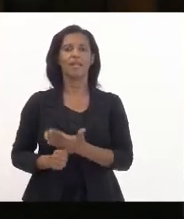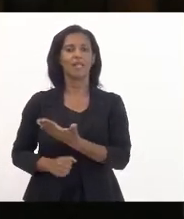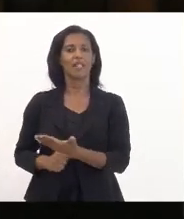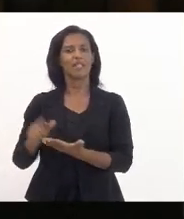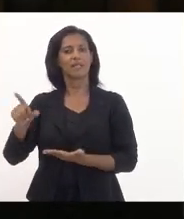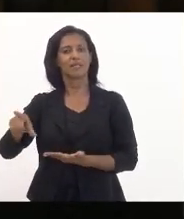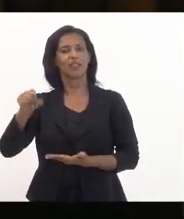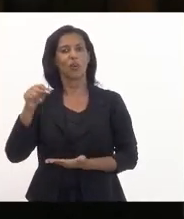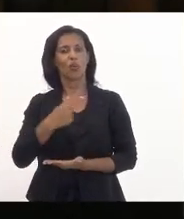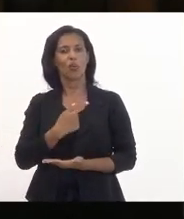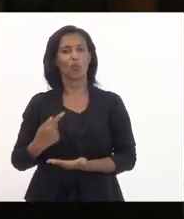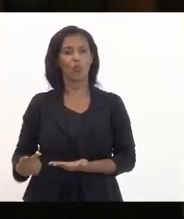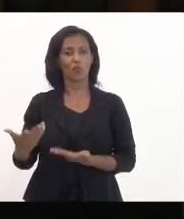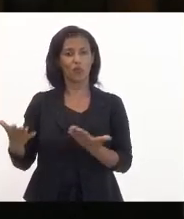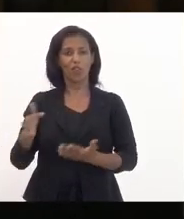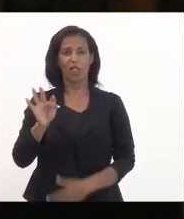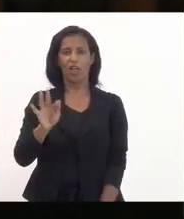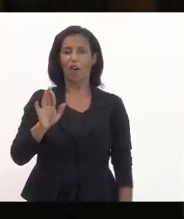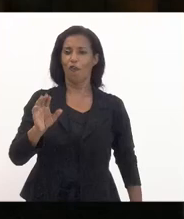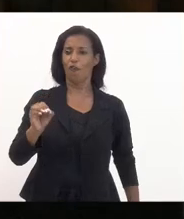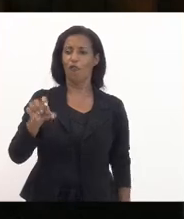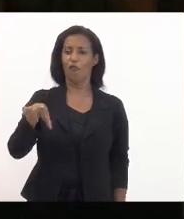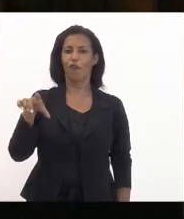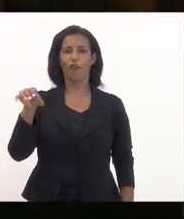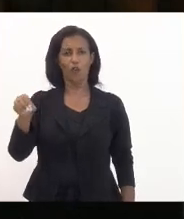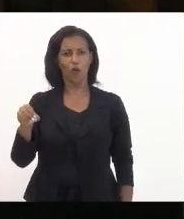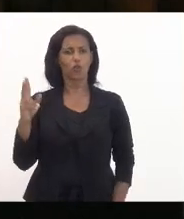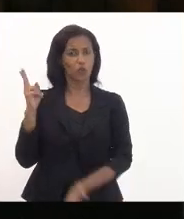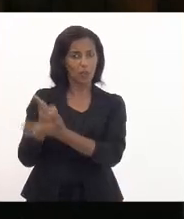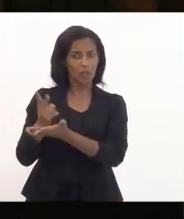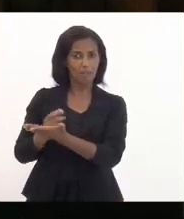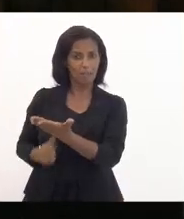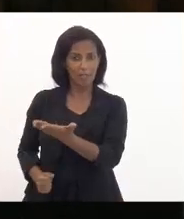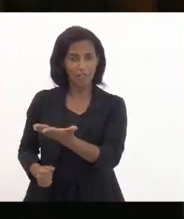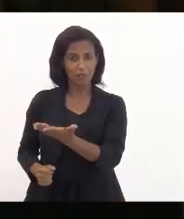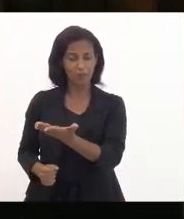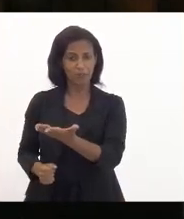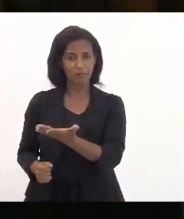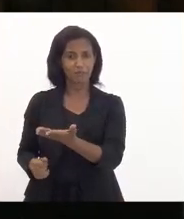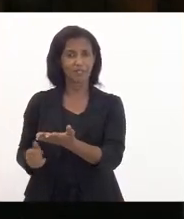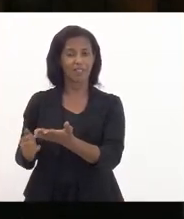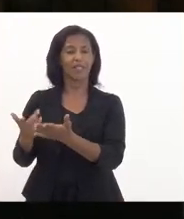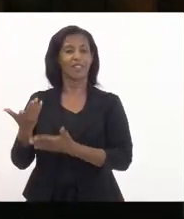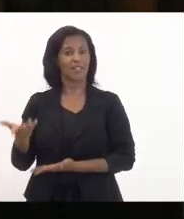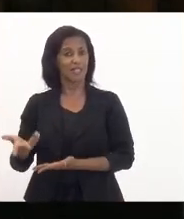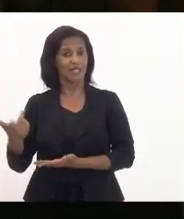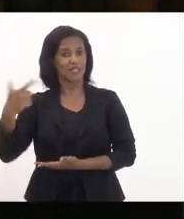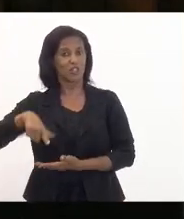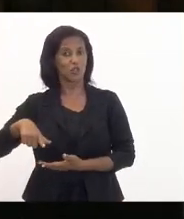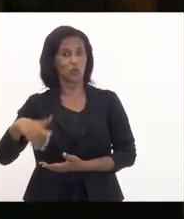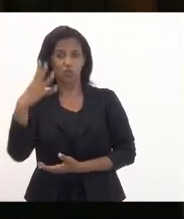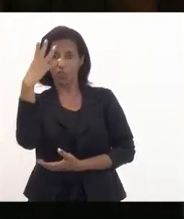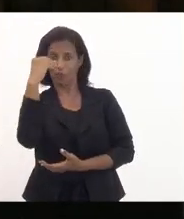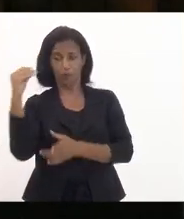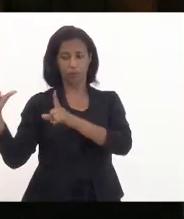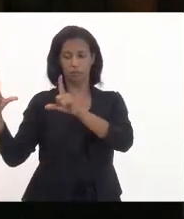Estado hoje, que tem frouxo até no nome, aquele mesmo que se deixou, repito,